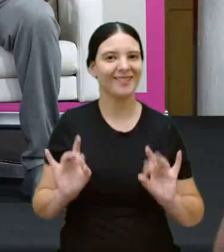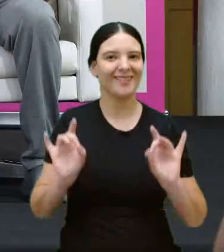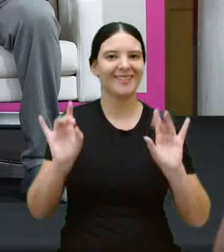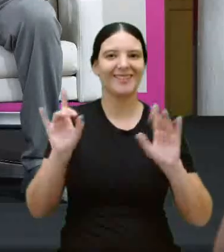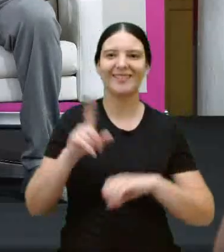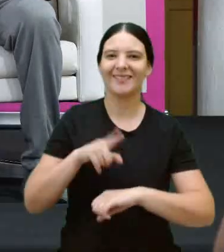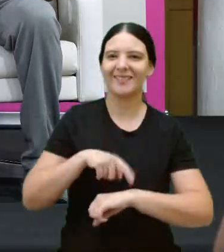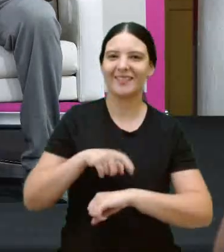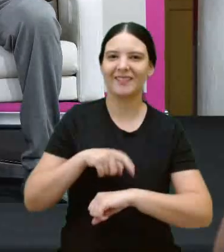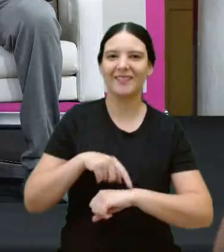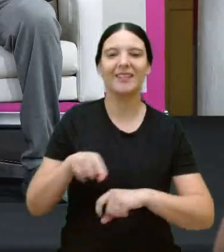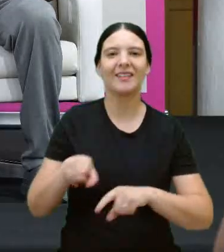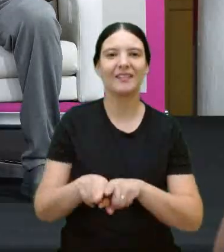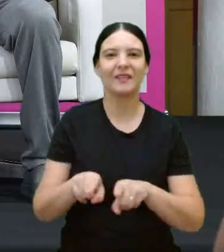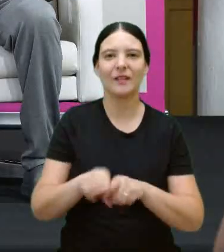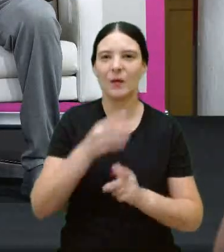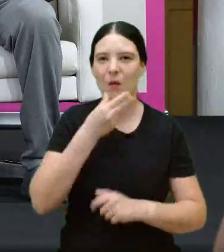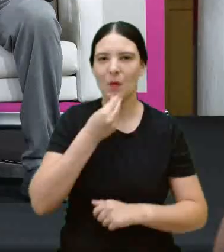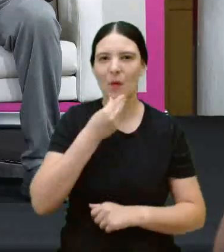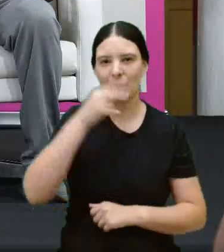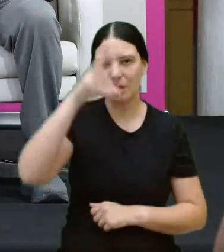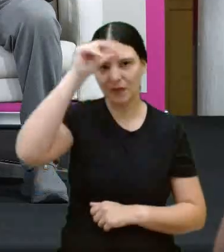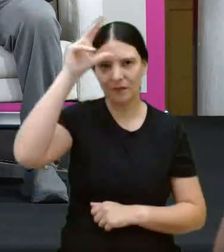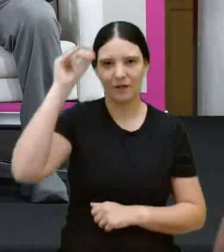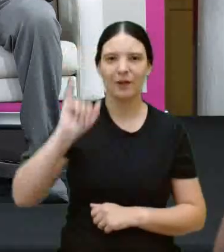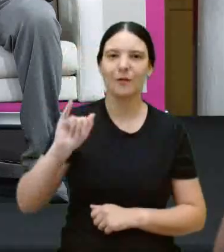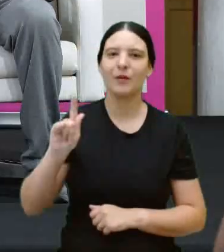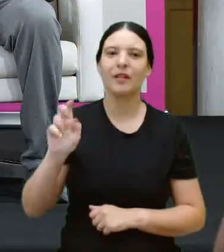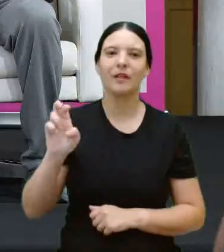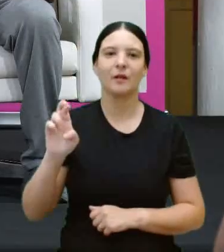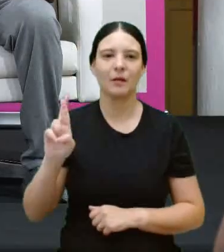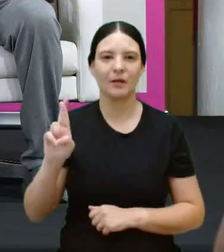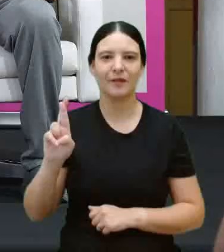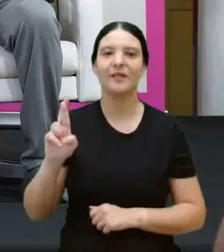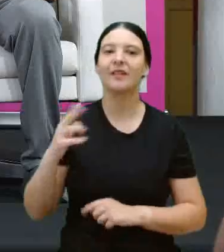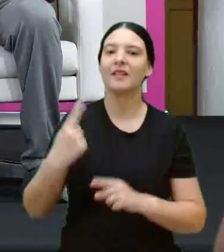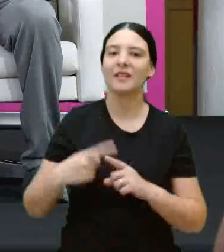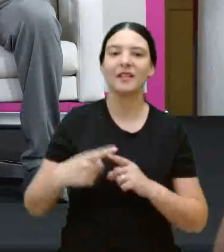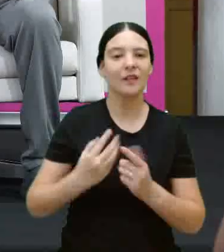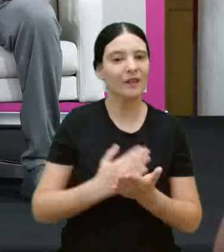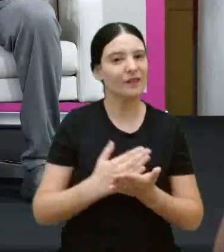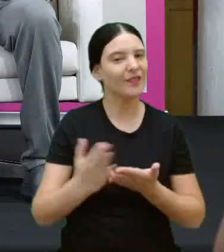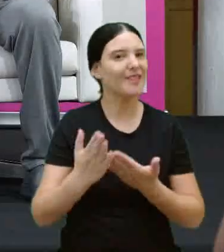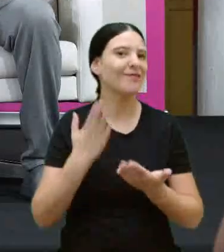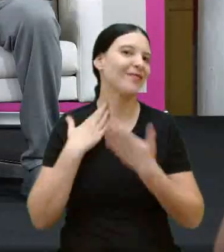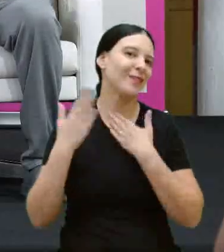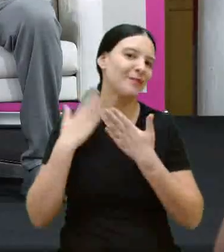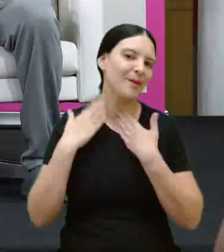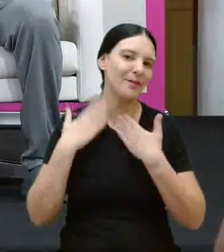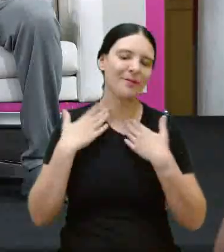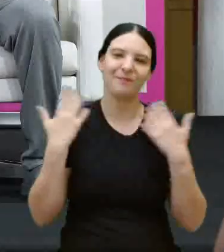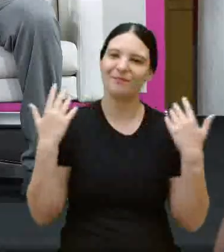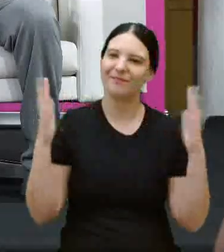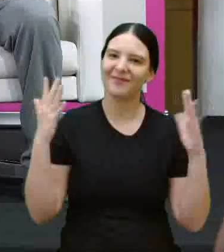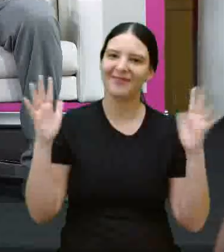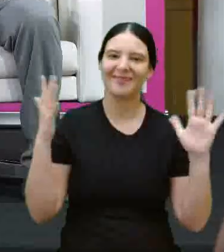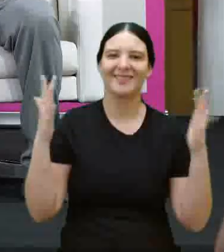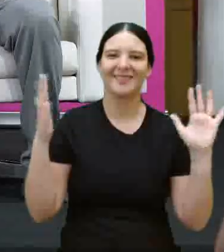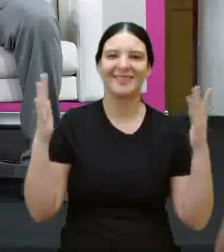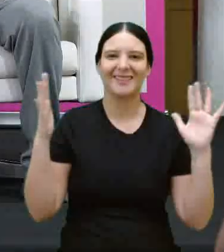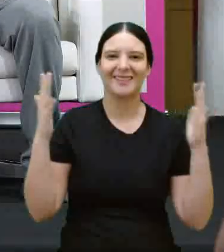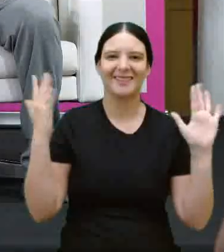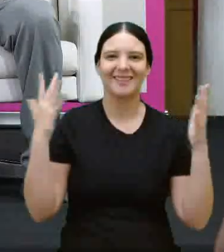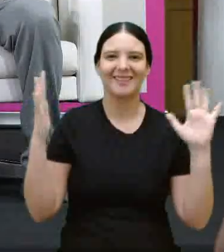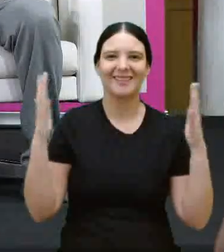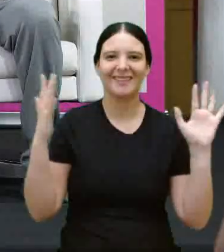o nosso prefeito Igor Santos, para que a gente possa dar início aqui no nosso grande bate-papo. O prefeito Igor Santos sobe ao palco. É um homem branco de